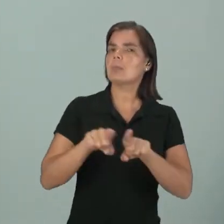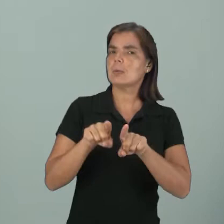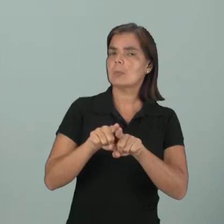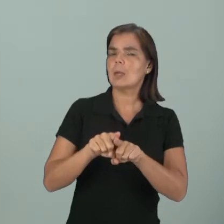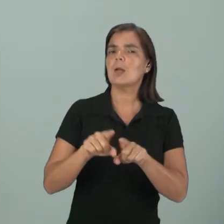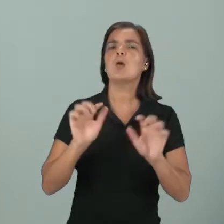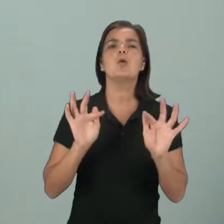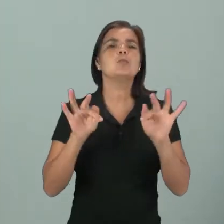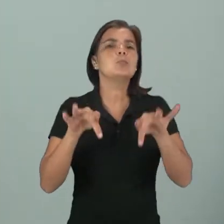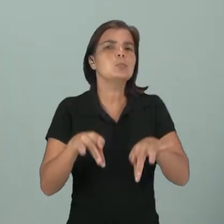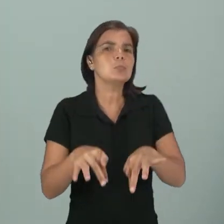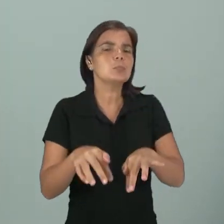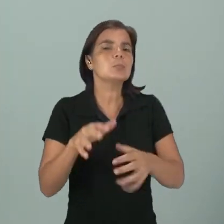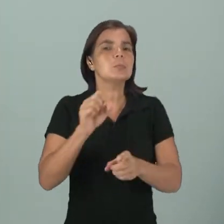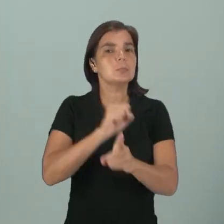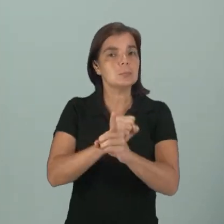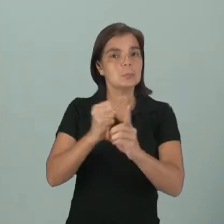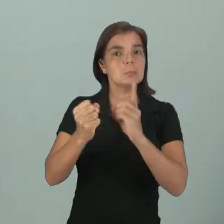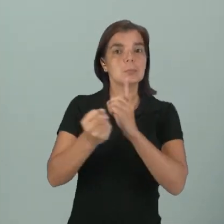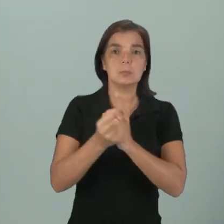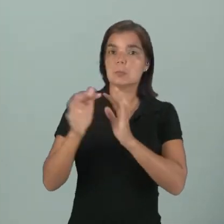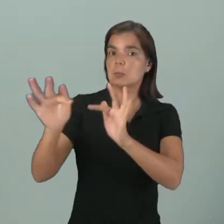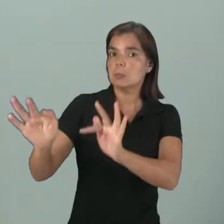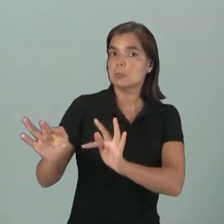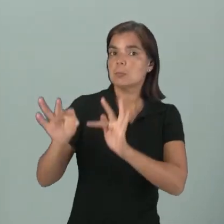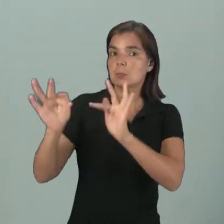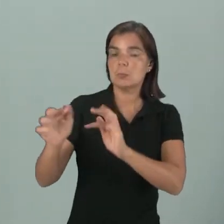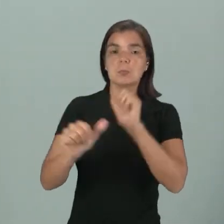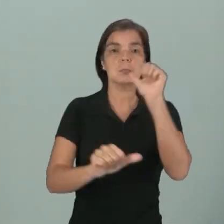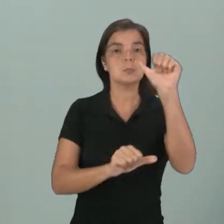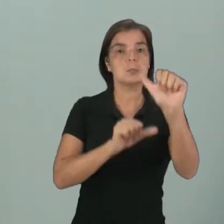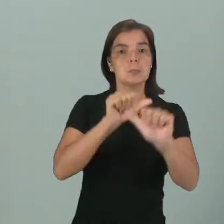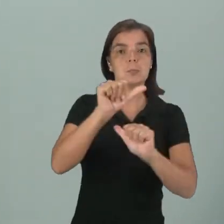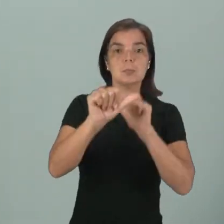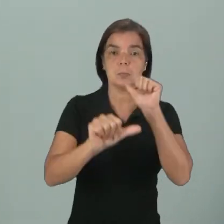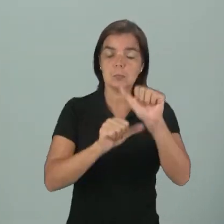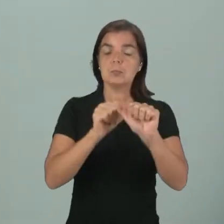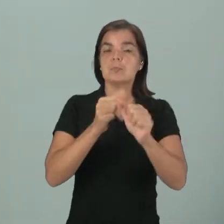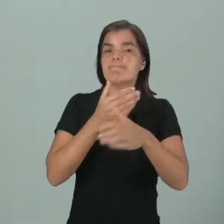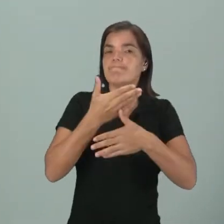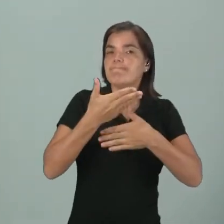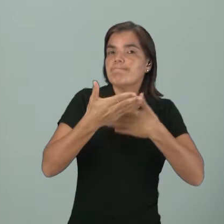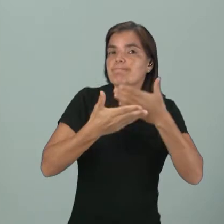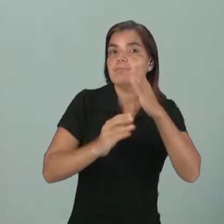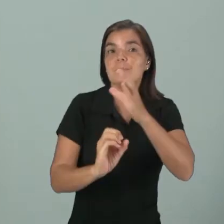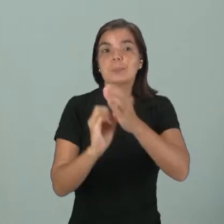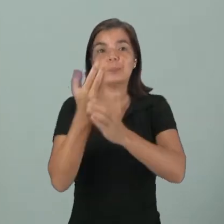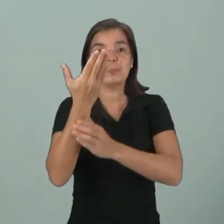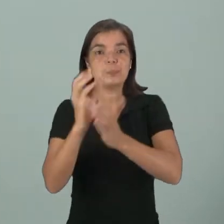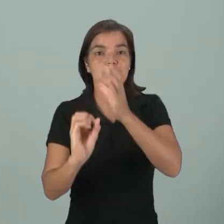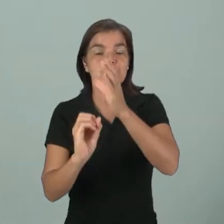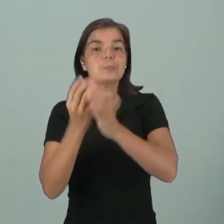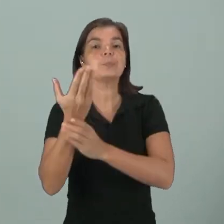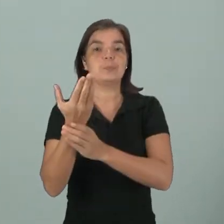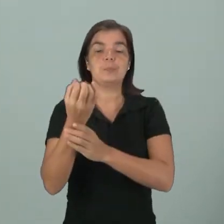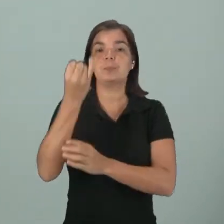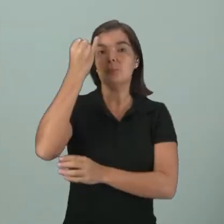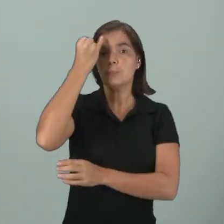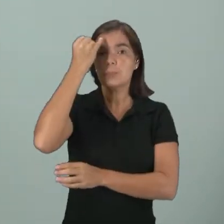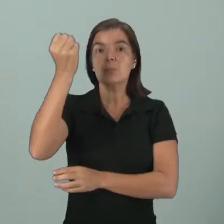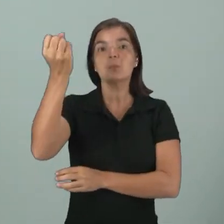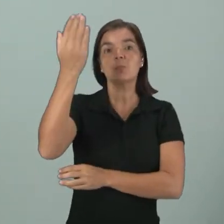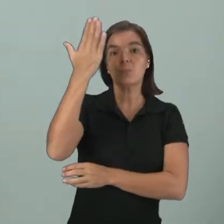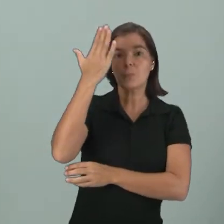Paralelo ao declínio da sociedade feudal, transformações começaram a ocorrer. O Iluminismo,